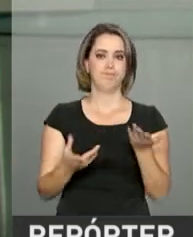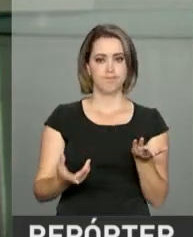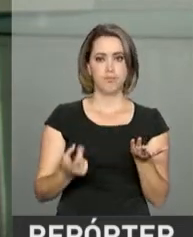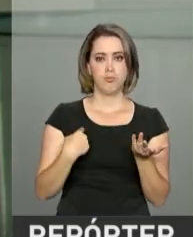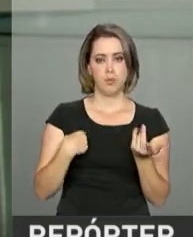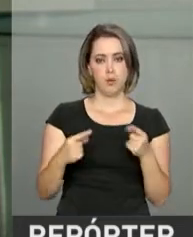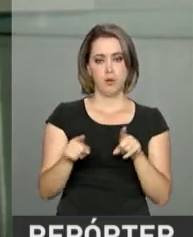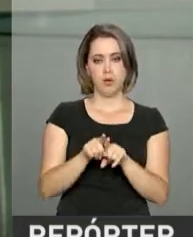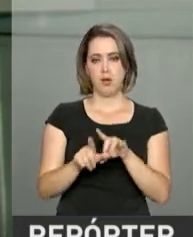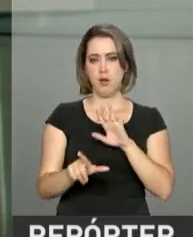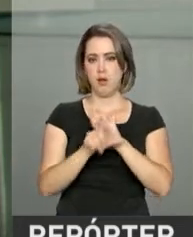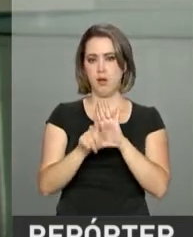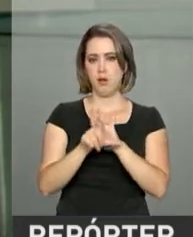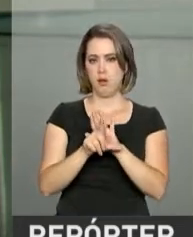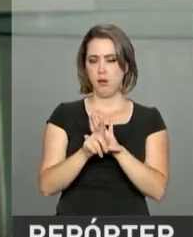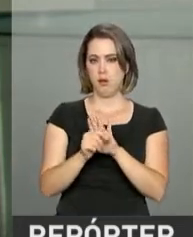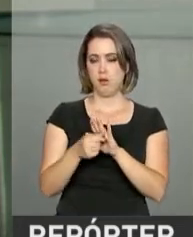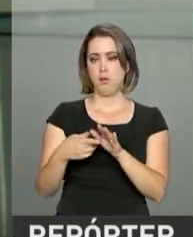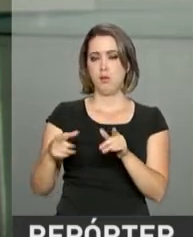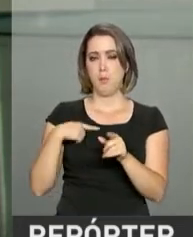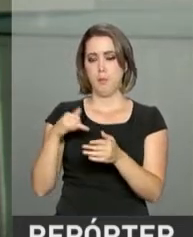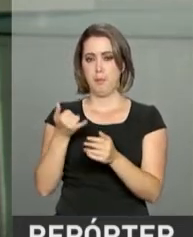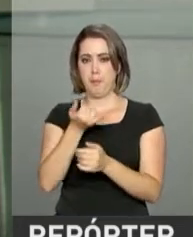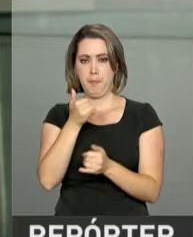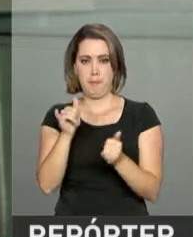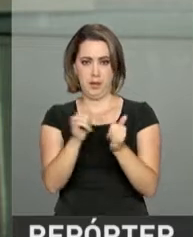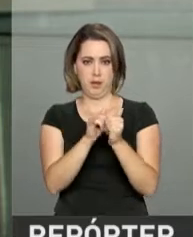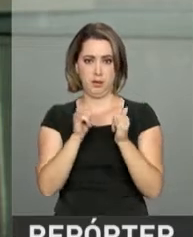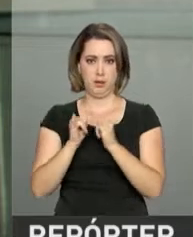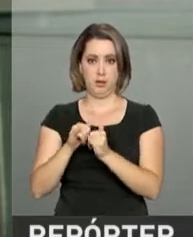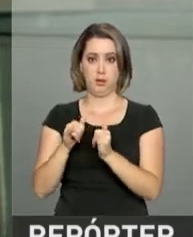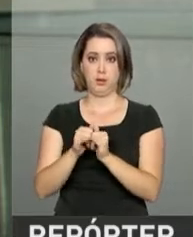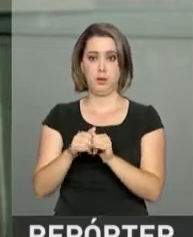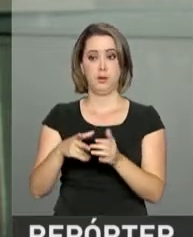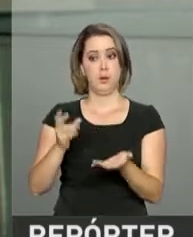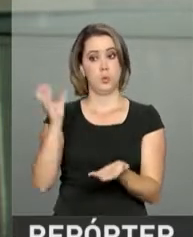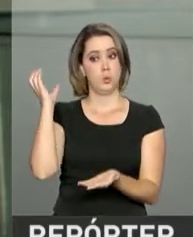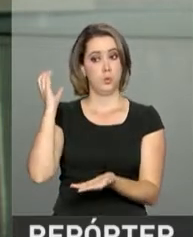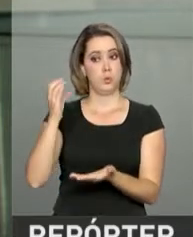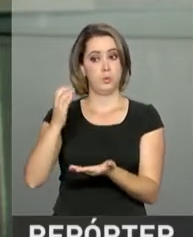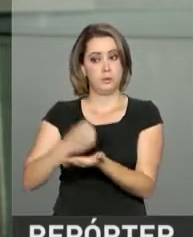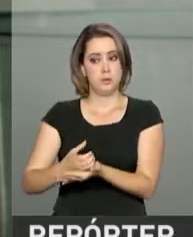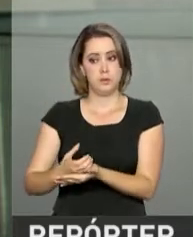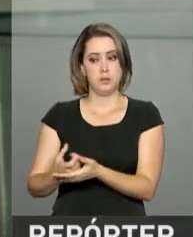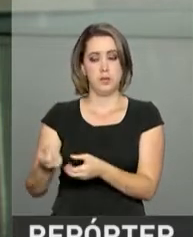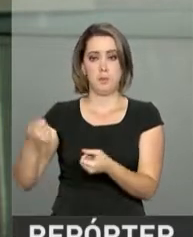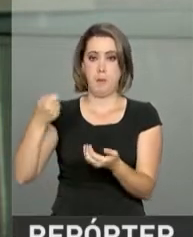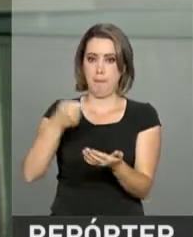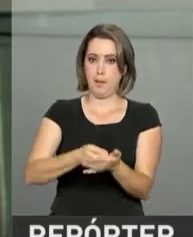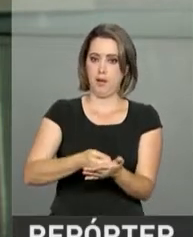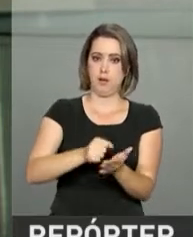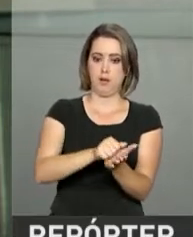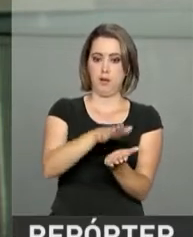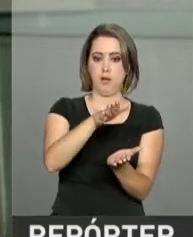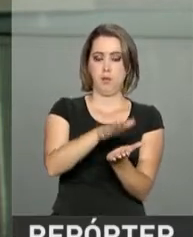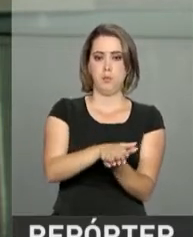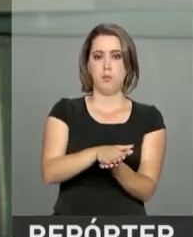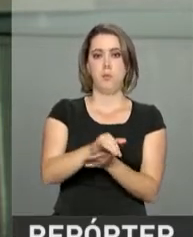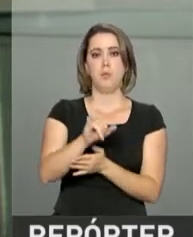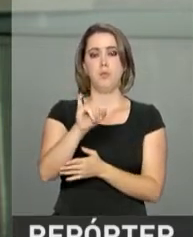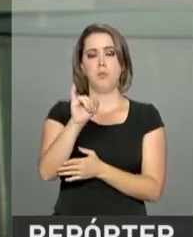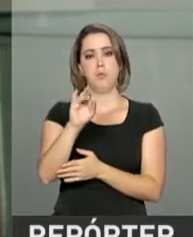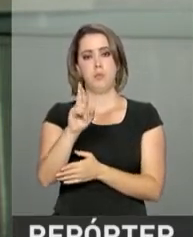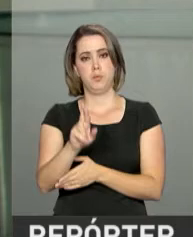e tributária a pessoas físicas e jurídicas que repatriarem os recursos em troca do pagamento de imposto de renda